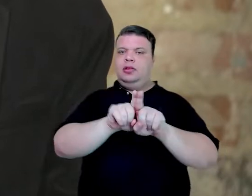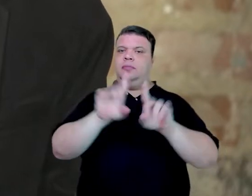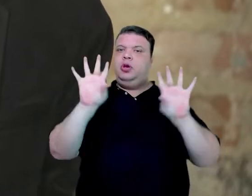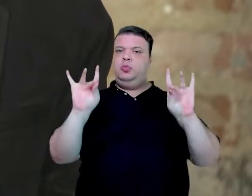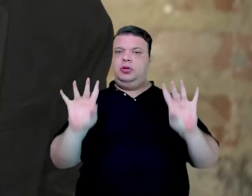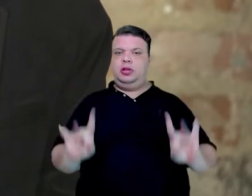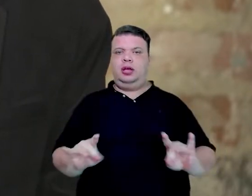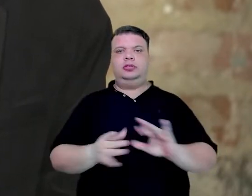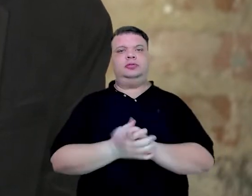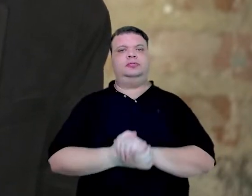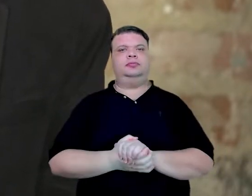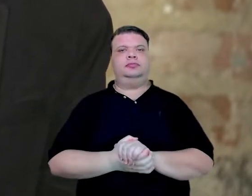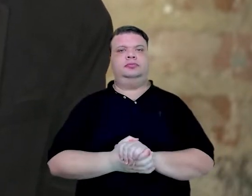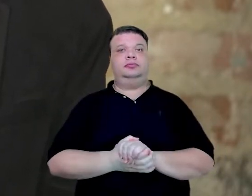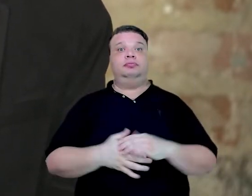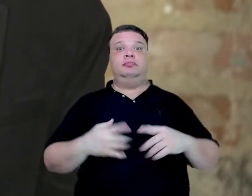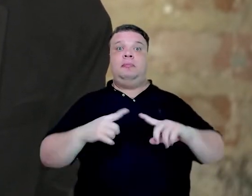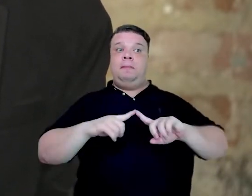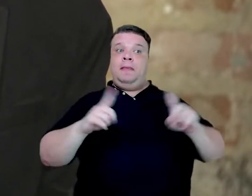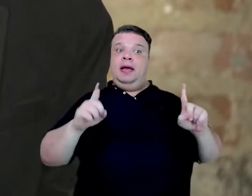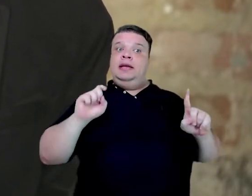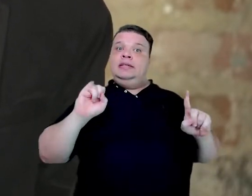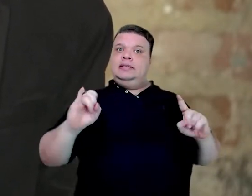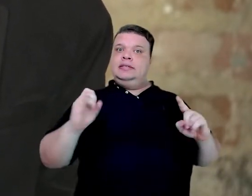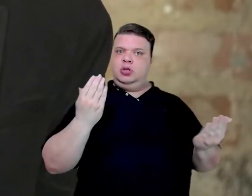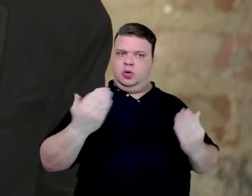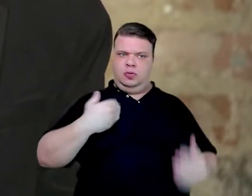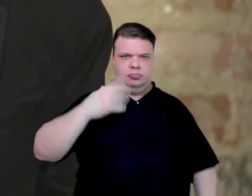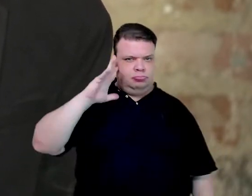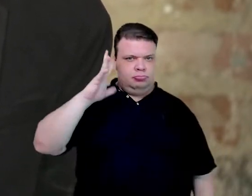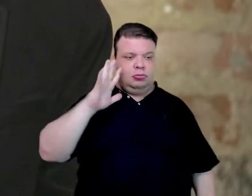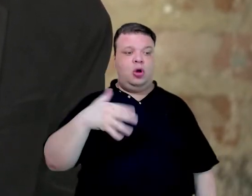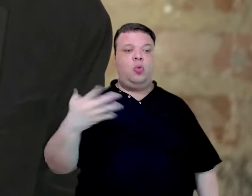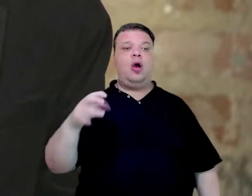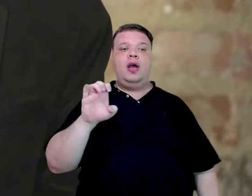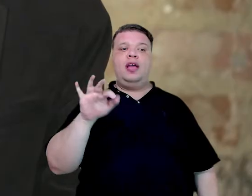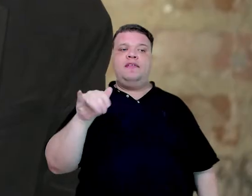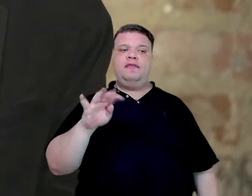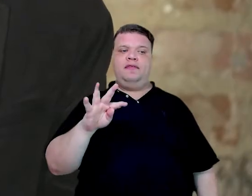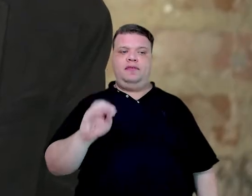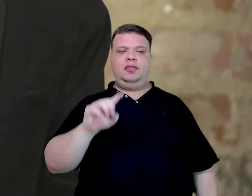desenvolvendo à medida que receba mais essas fontes de calor e umidade.